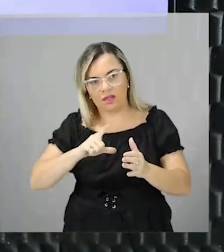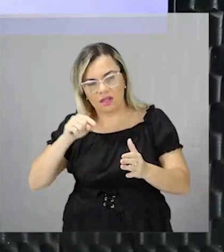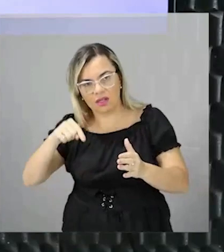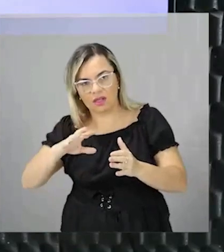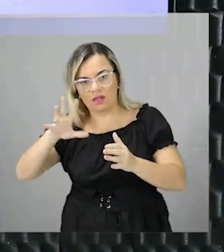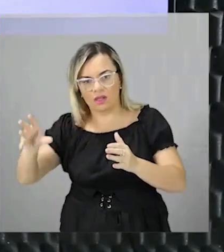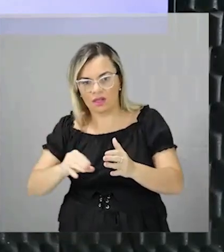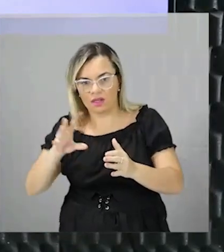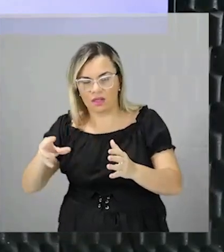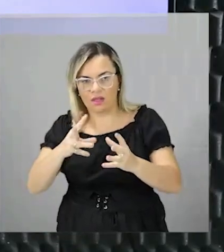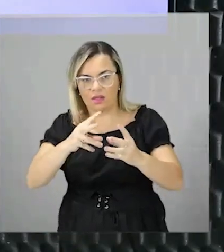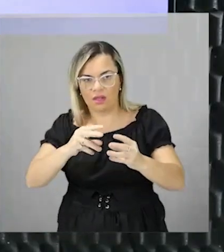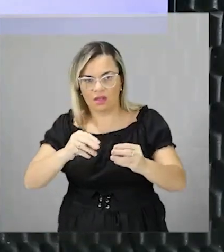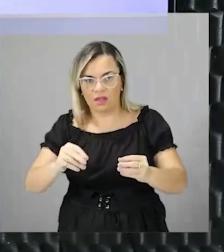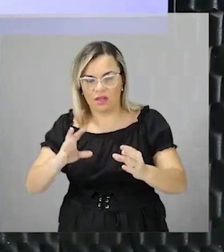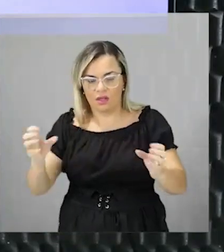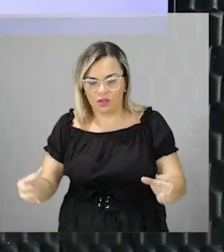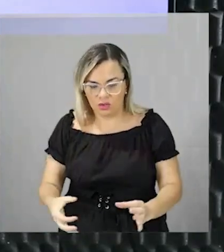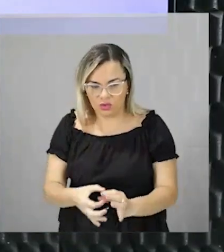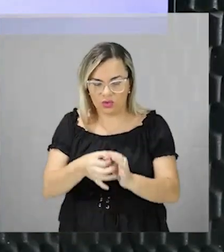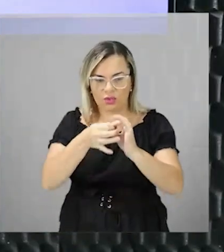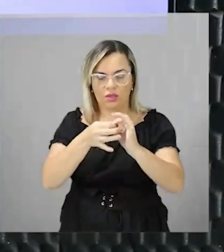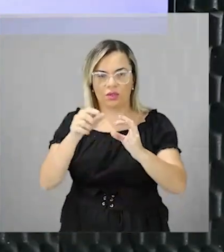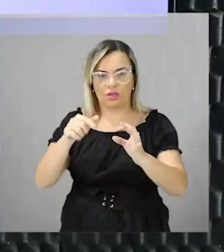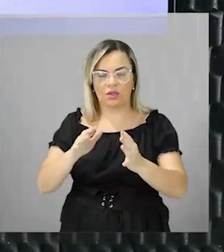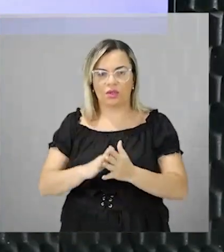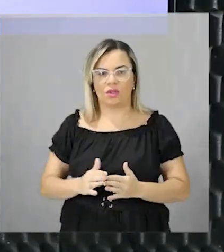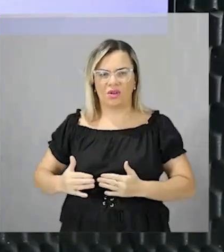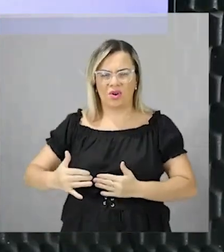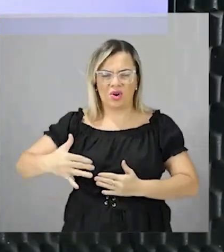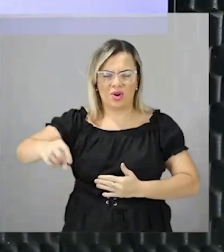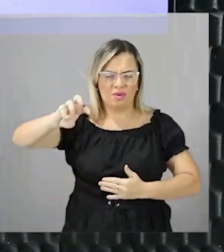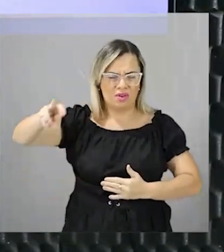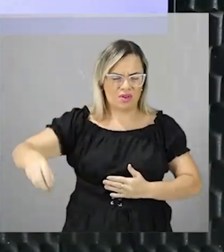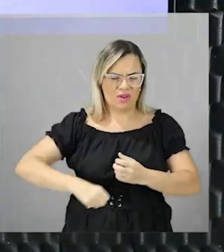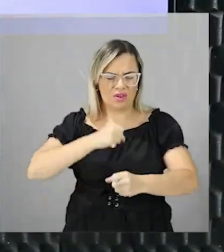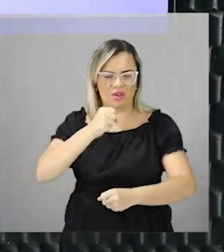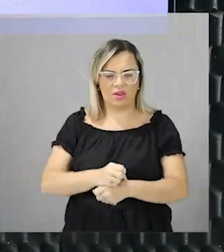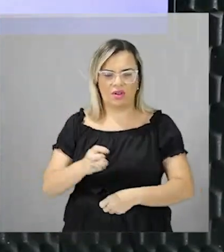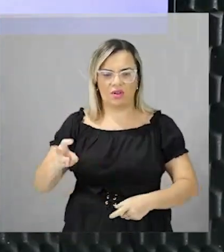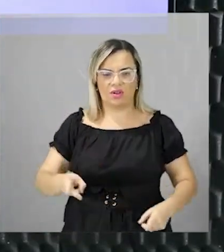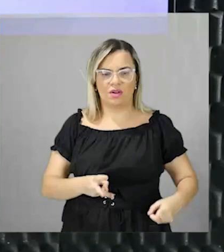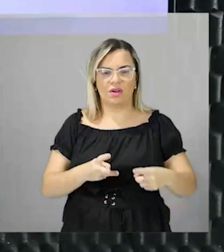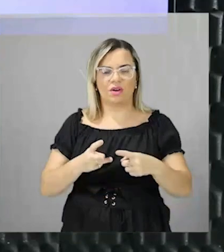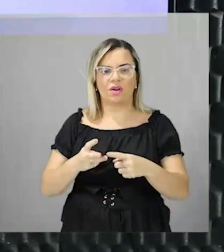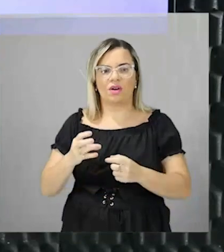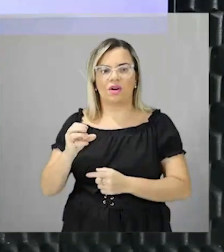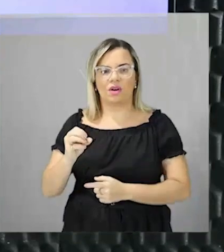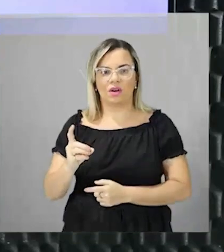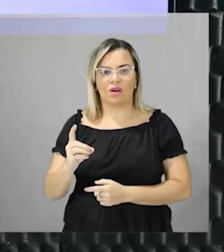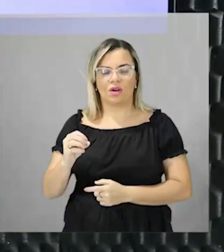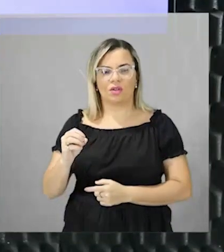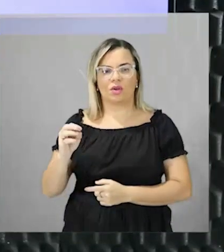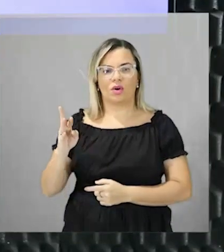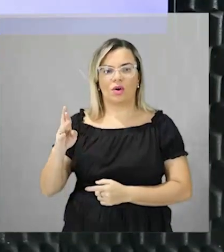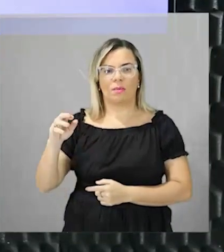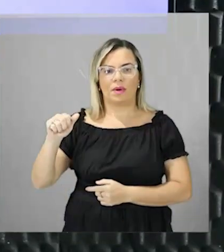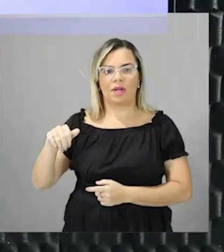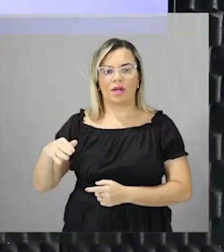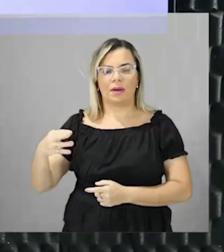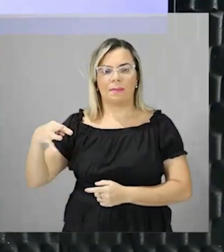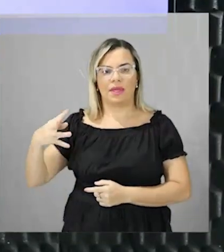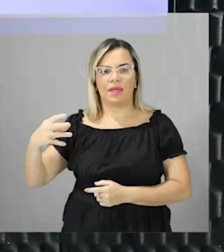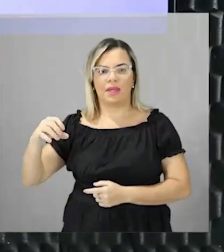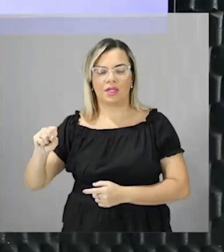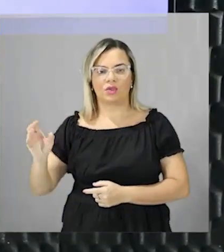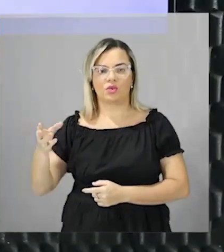aí quebrados e depois vão se compactar, né, no processo de milhões de anos. E por último, os dobramentos modernos, que são áreas de impacto de placas tectônicas.